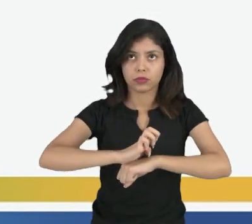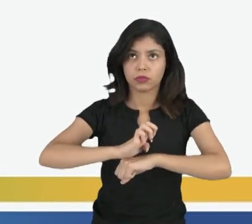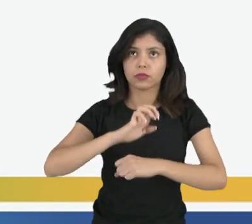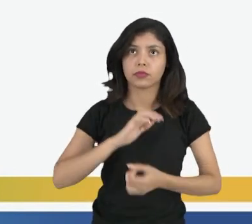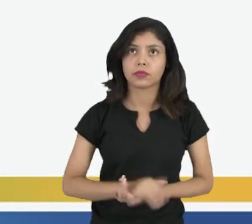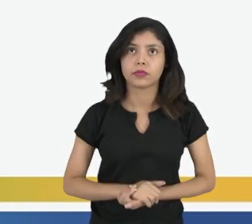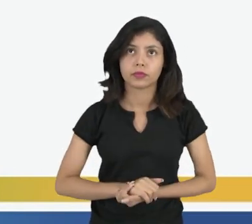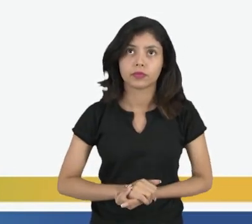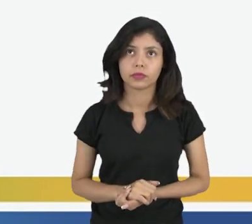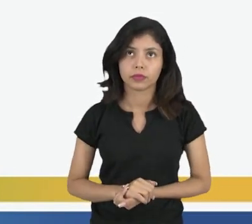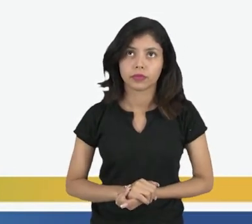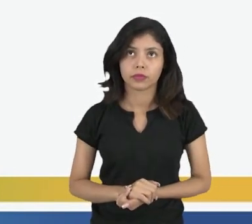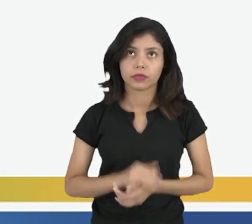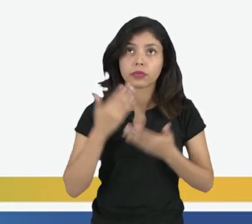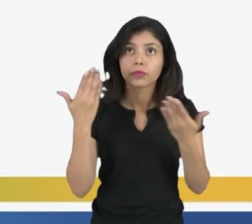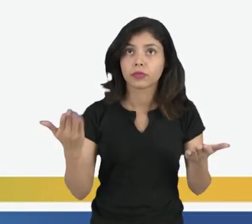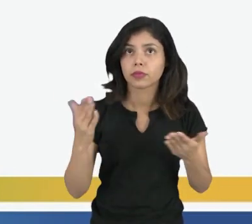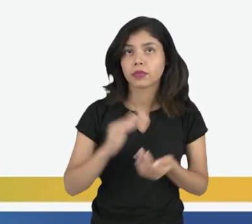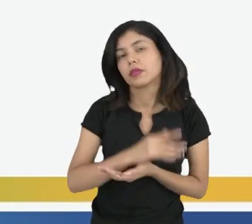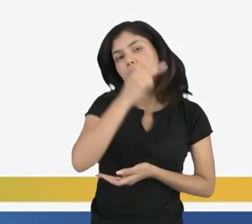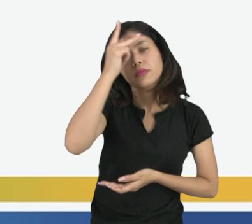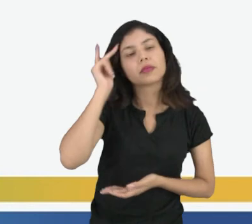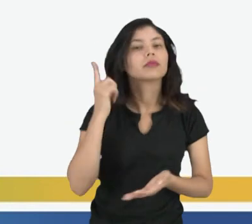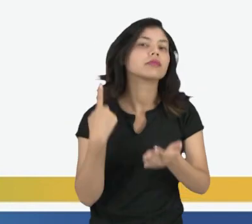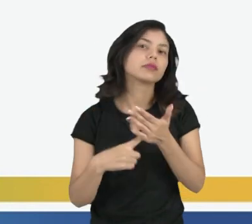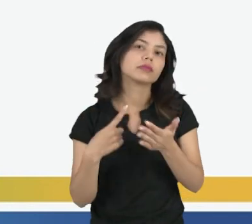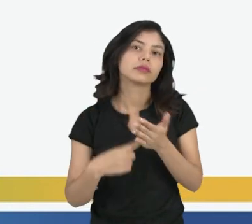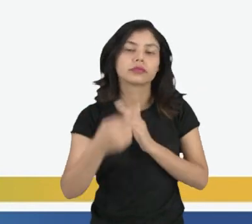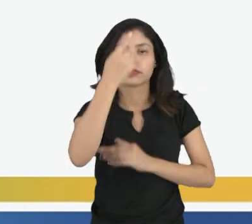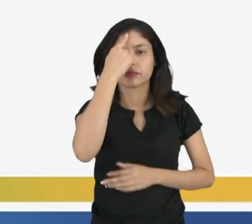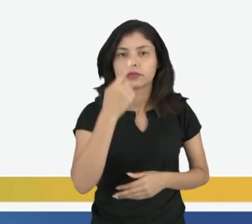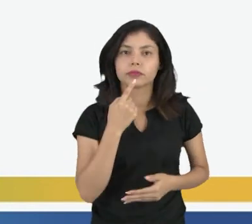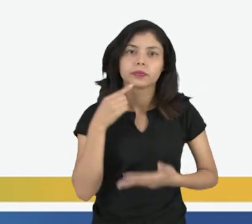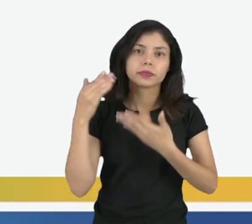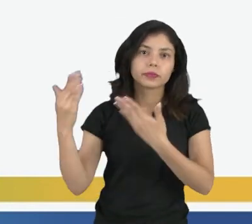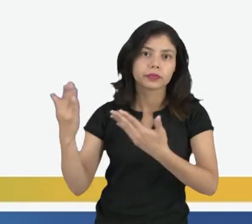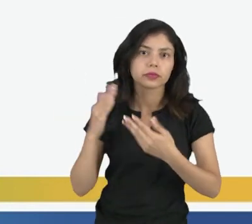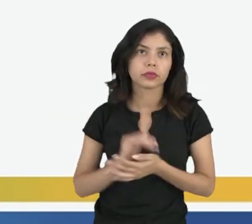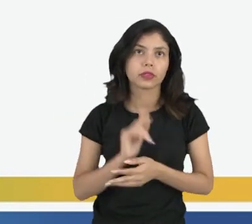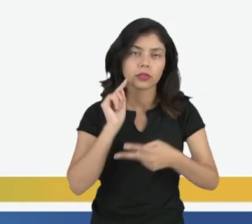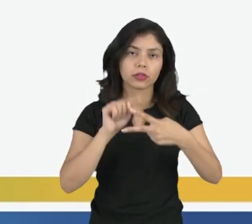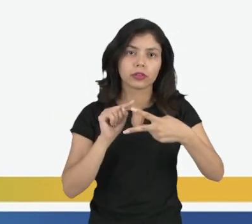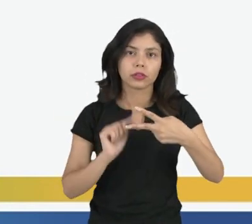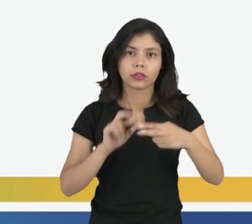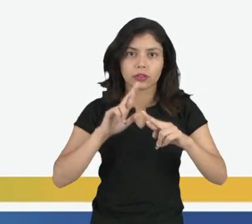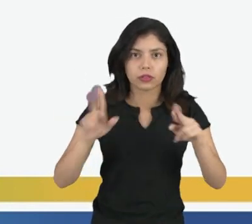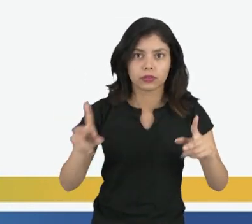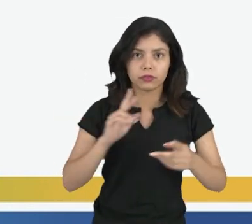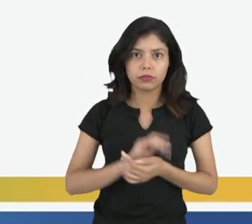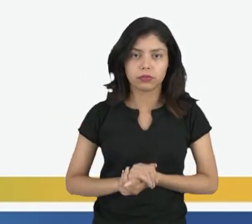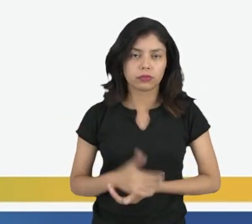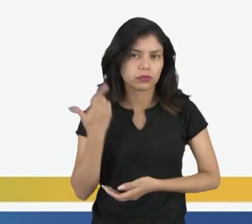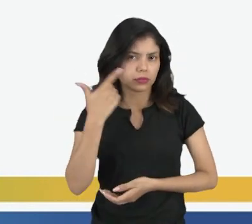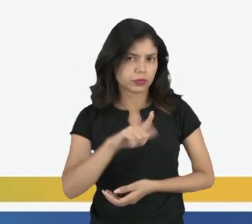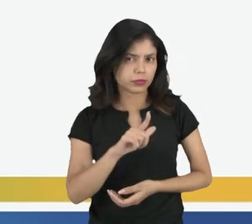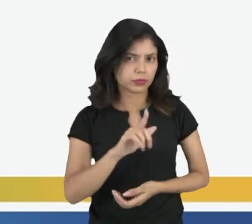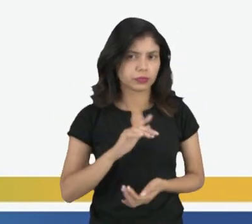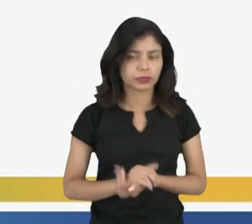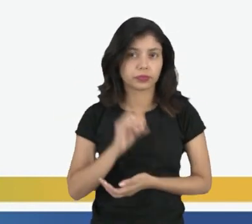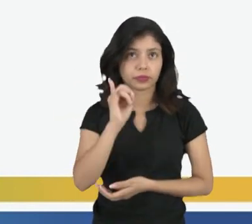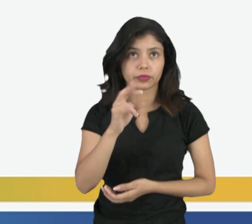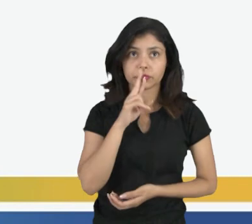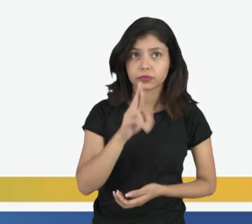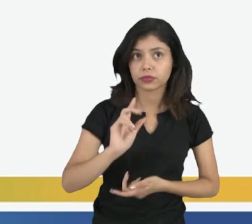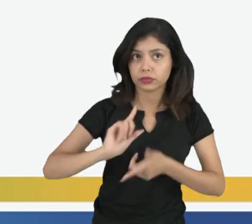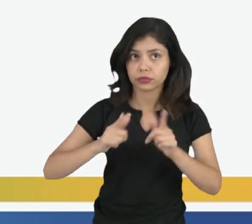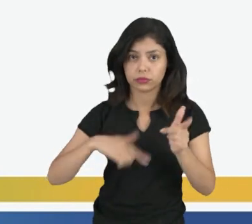e letra desta E aí de acordo com esse com esse conceito nos vemos em duas situações diferentes você conseguir identificar